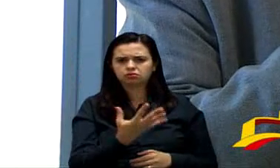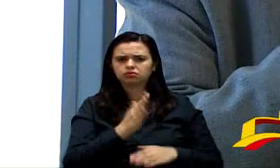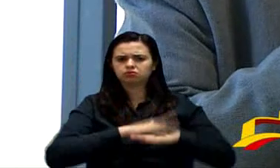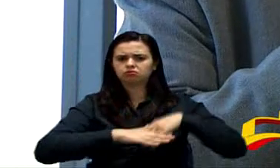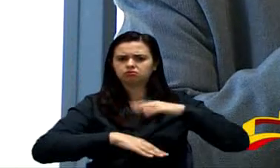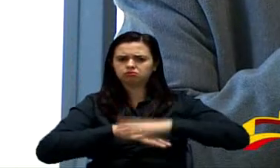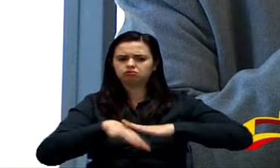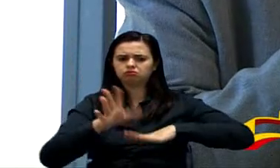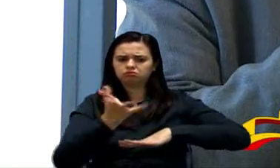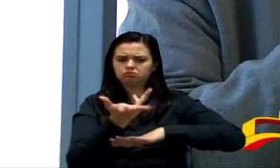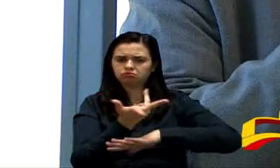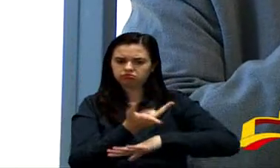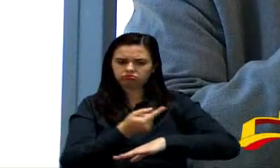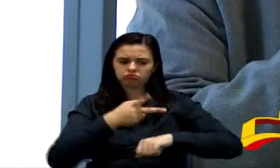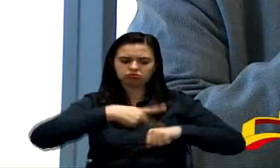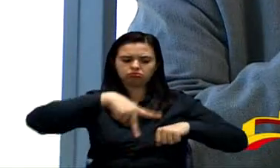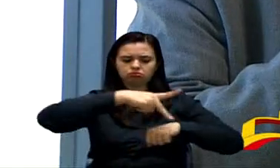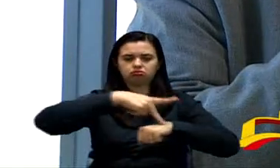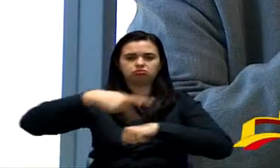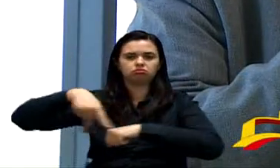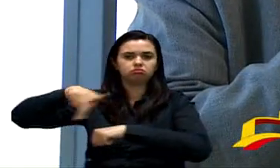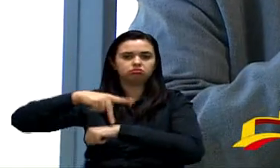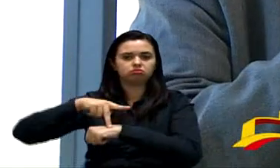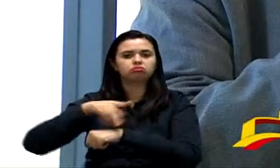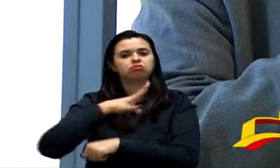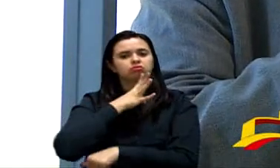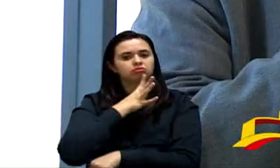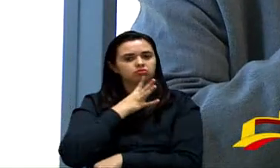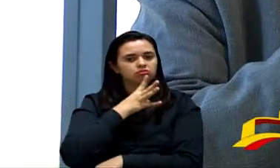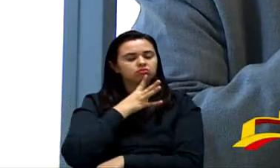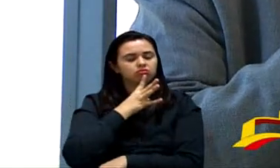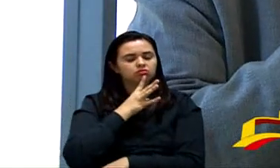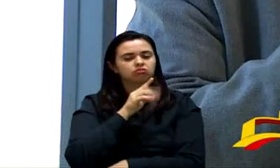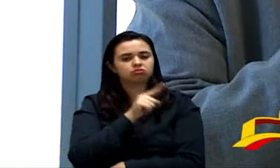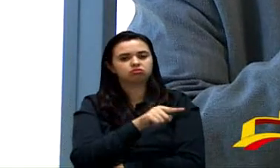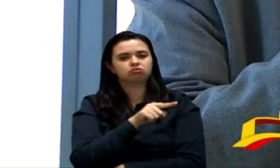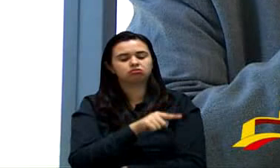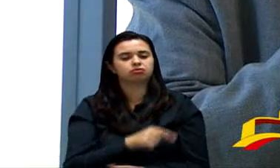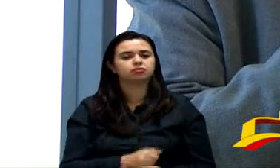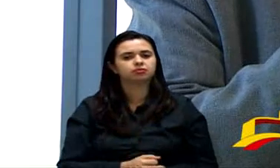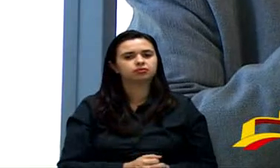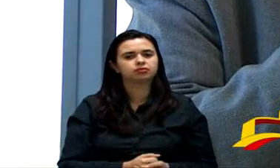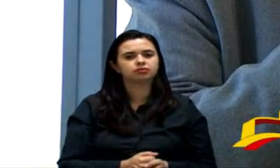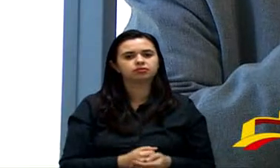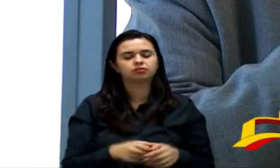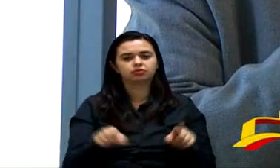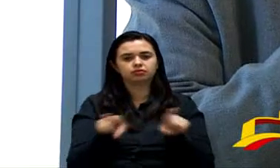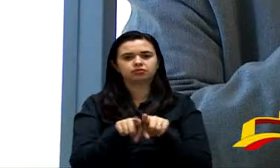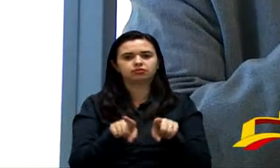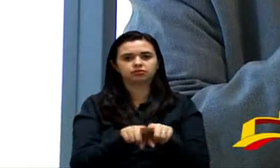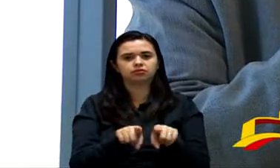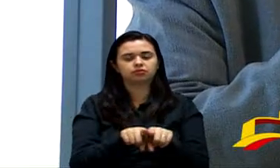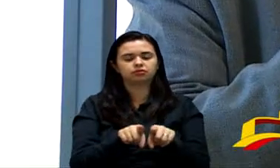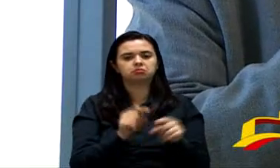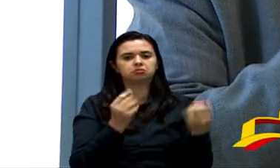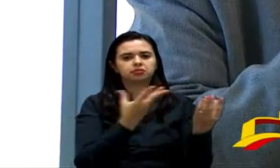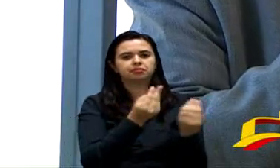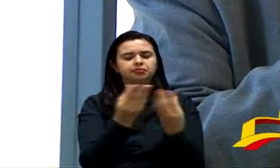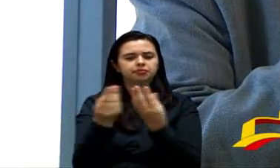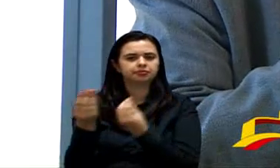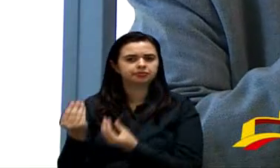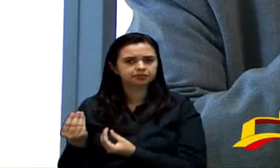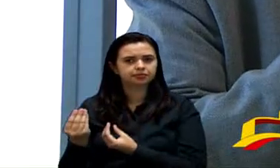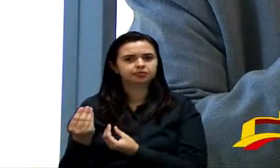destacado internacionalmente. Não é só ele, na verdade, nós temos uma renca de artistas grafiteiros que se